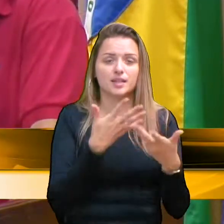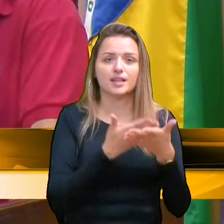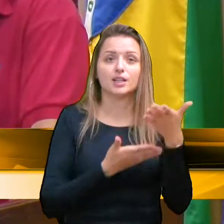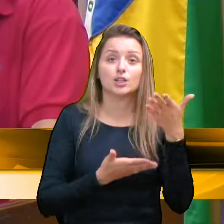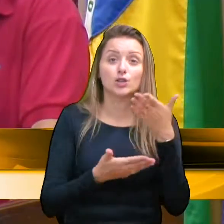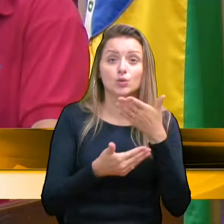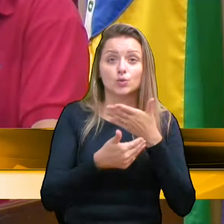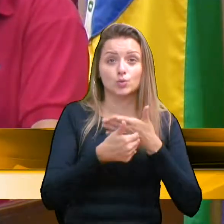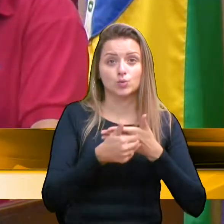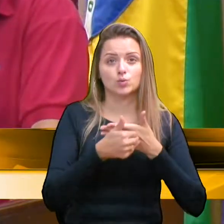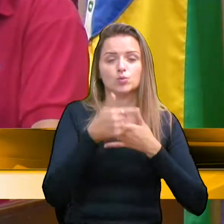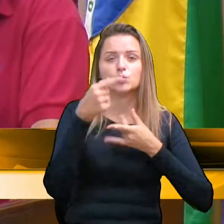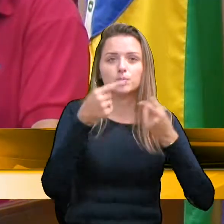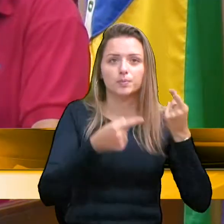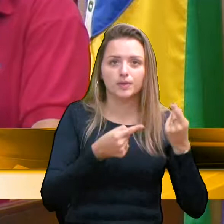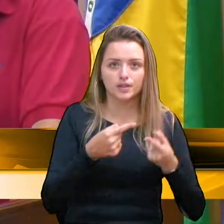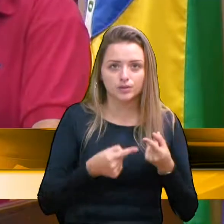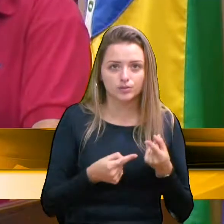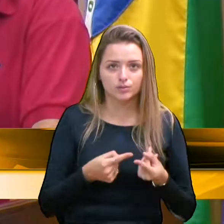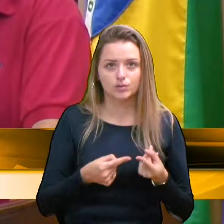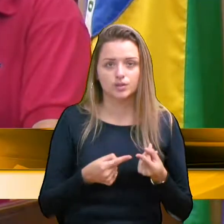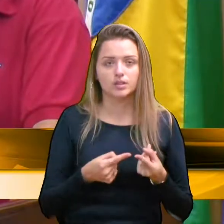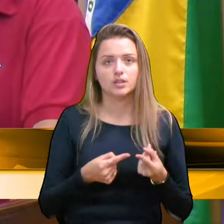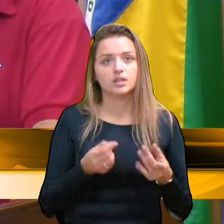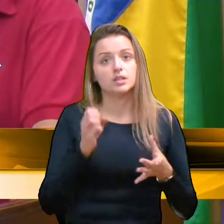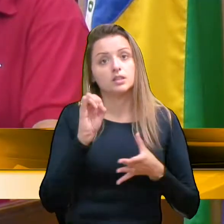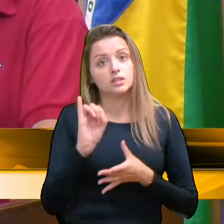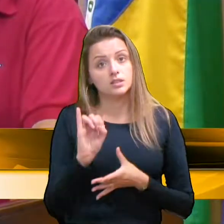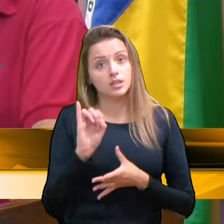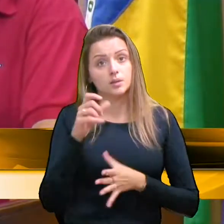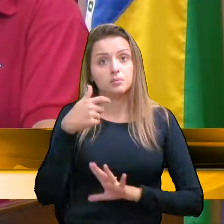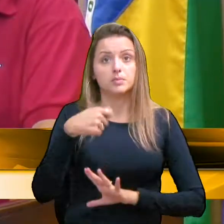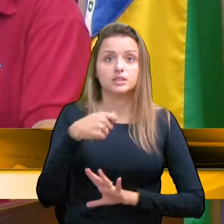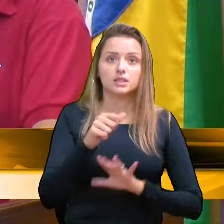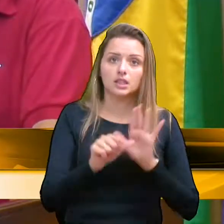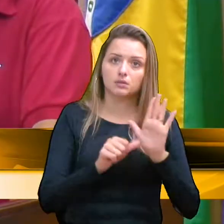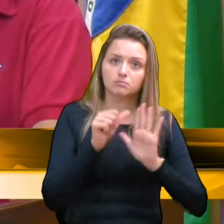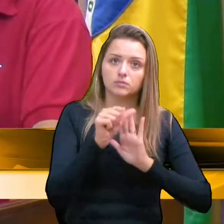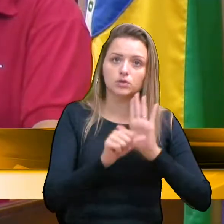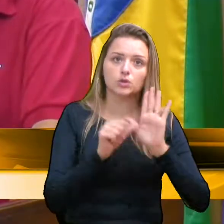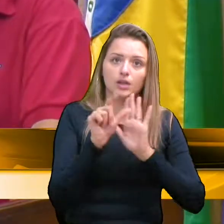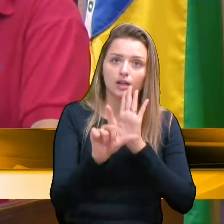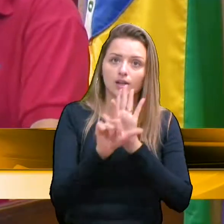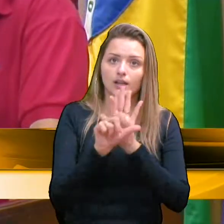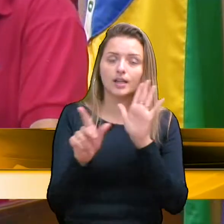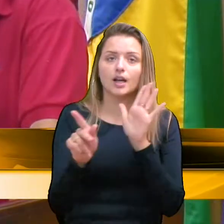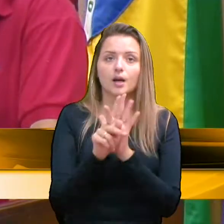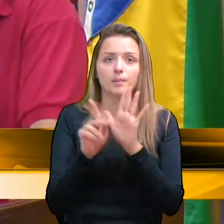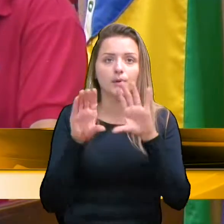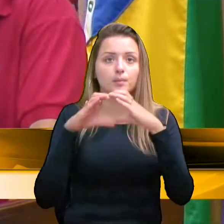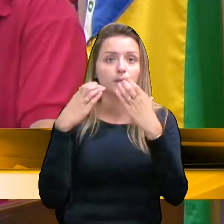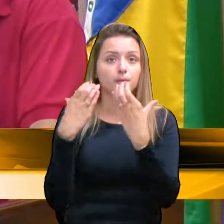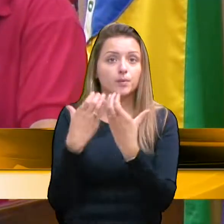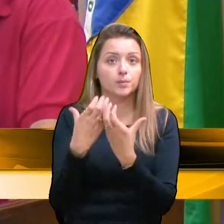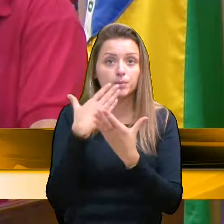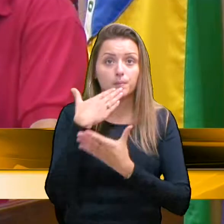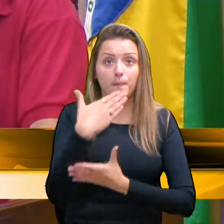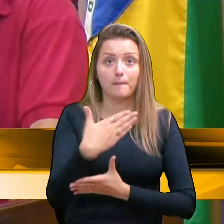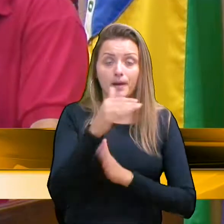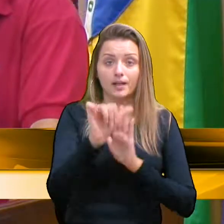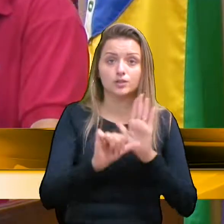aberta para discussões. Caso tenha necessidade de modificações, é a comunidade que vai solicitar essas